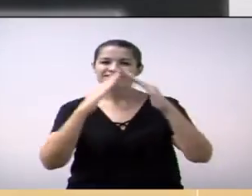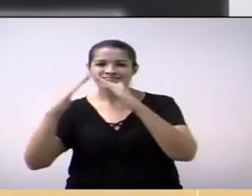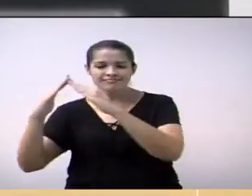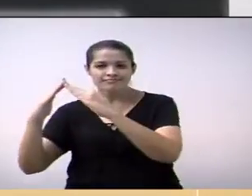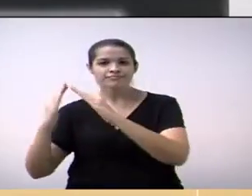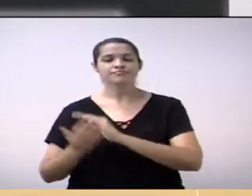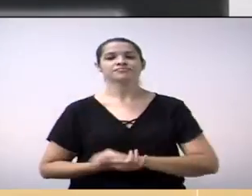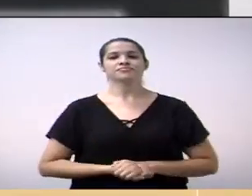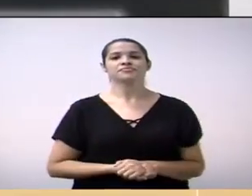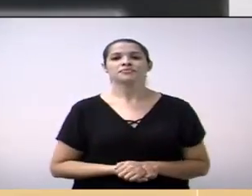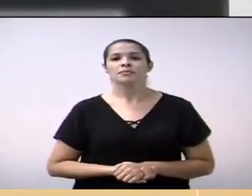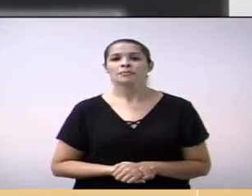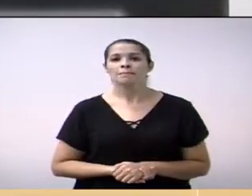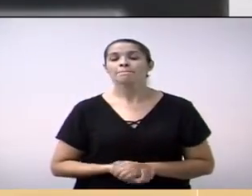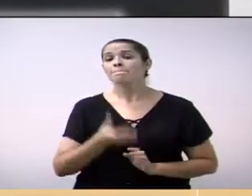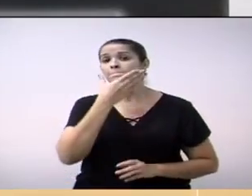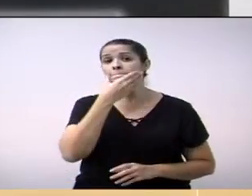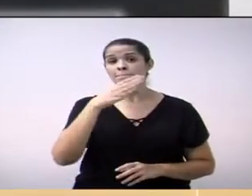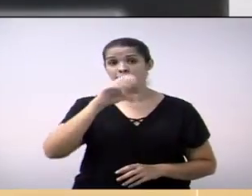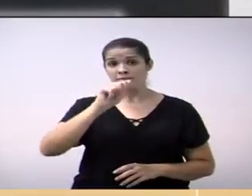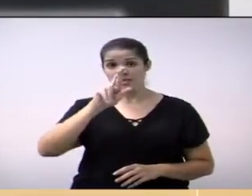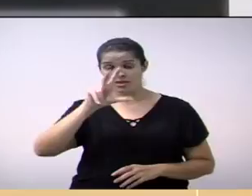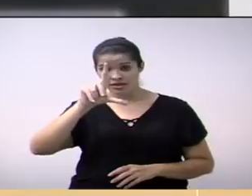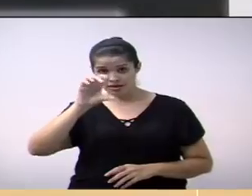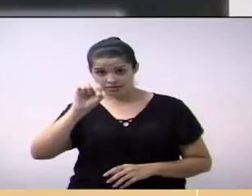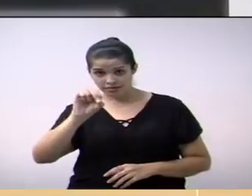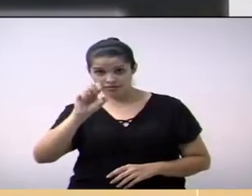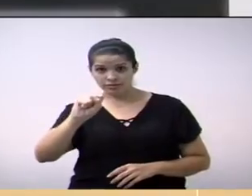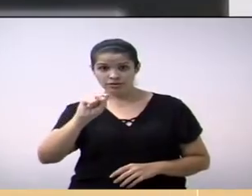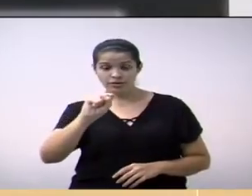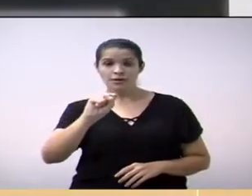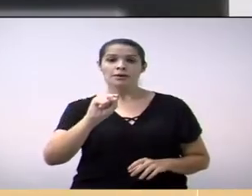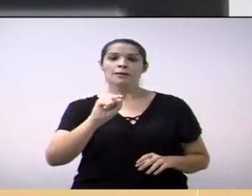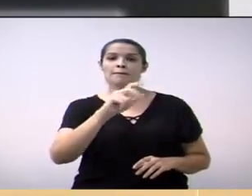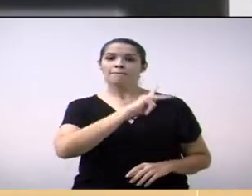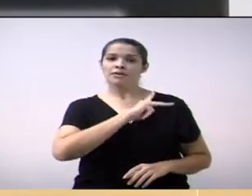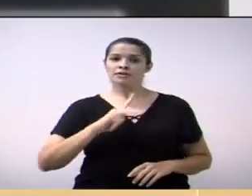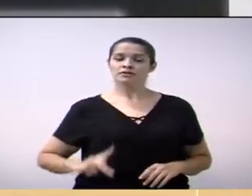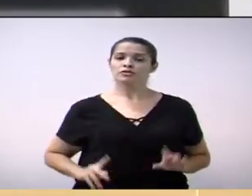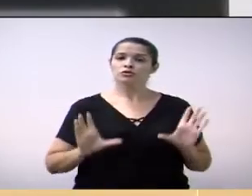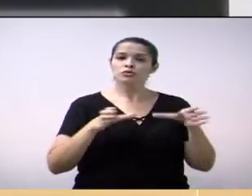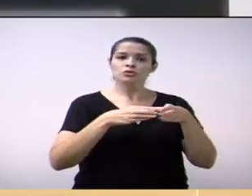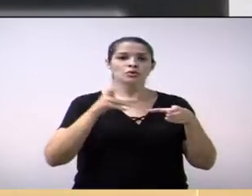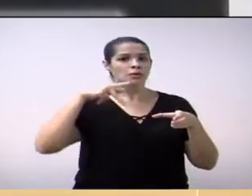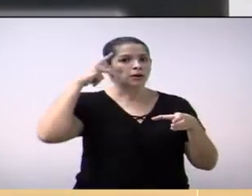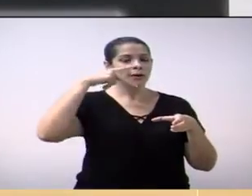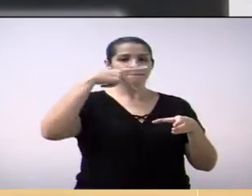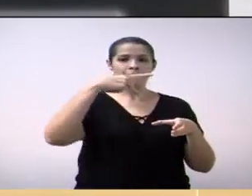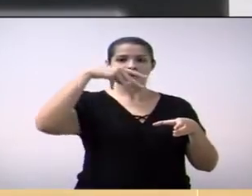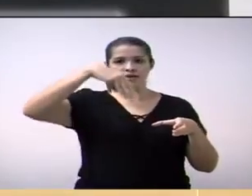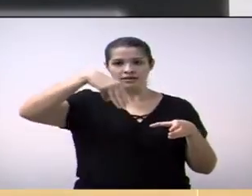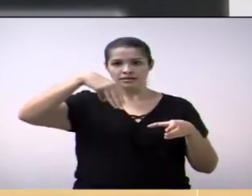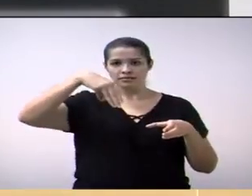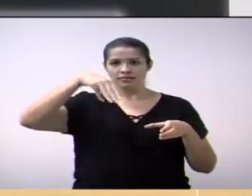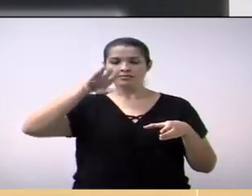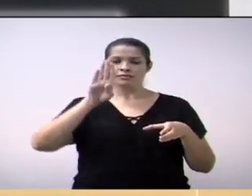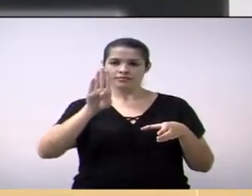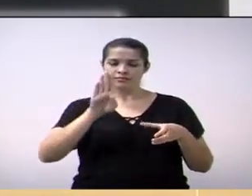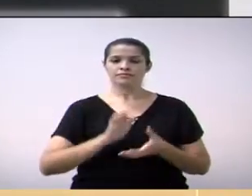senhor Carlos Alberto, presidente do PRP, da senhora Cláudia Pompeu, presidente do